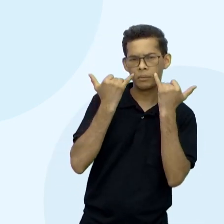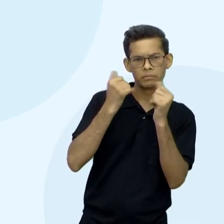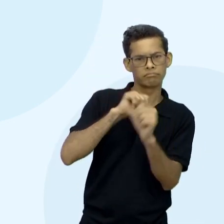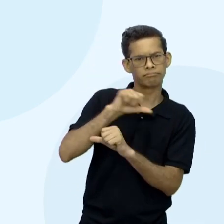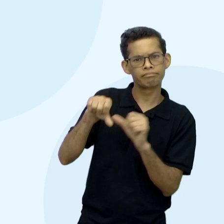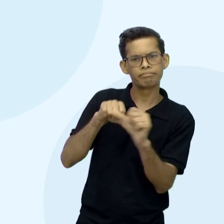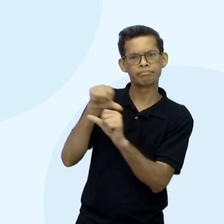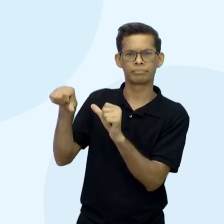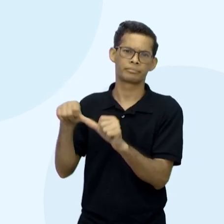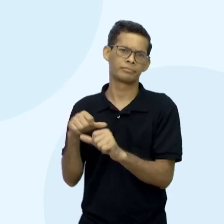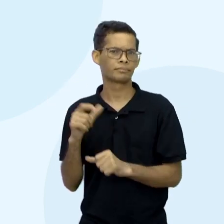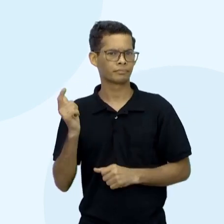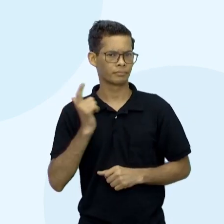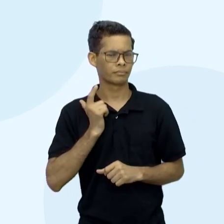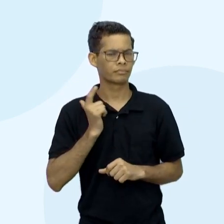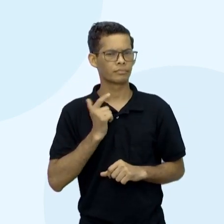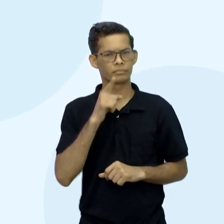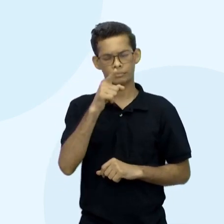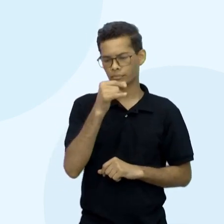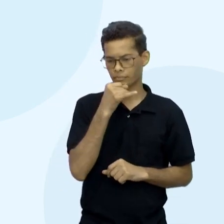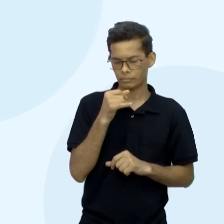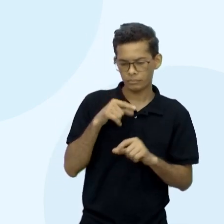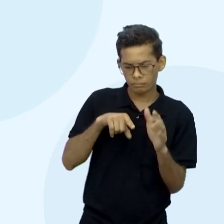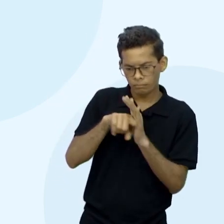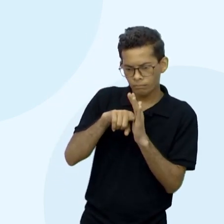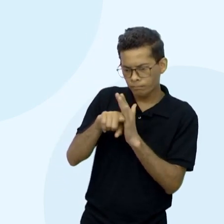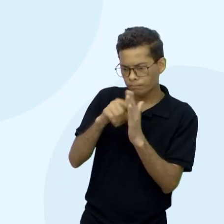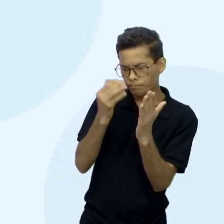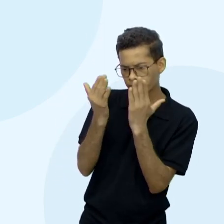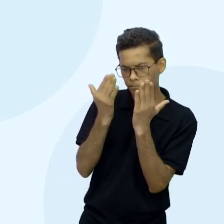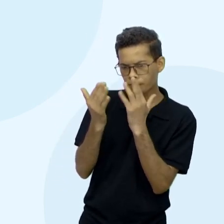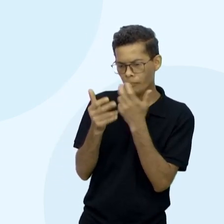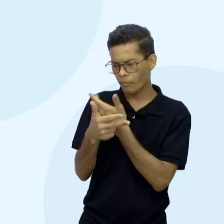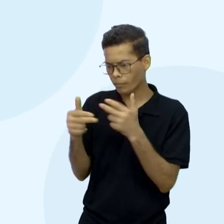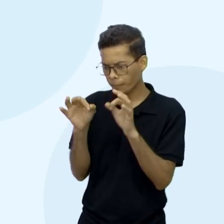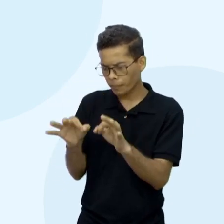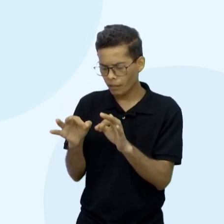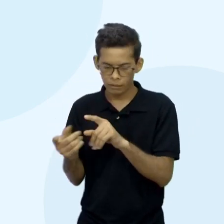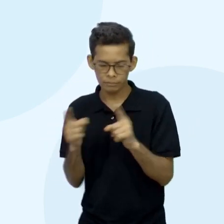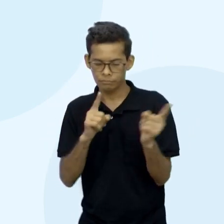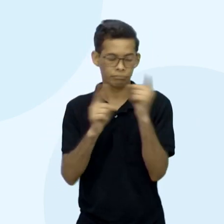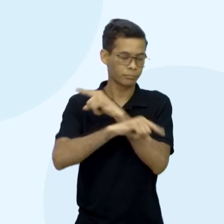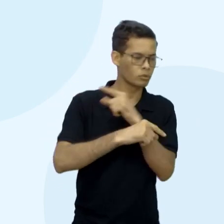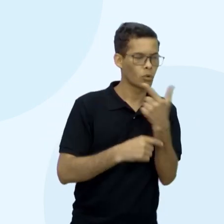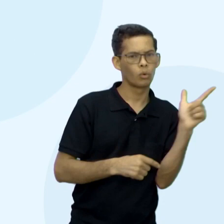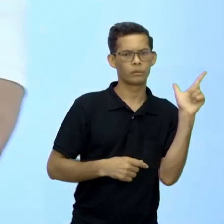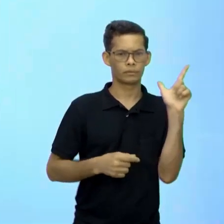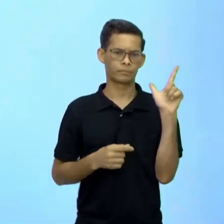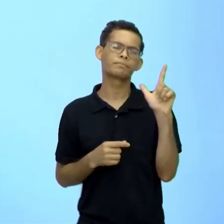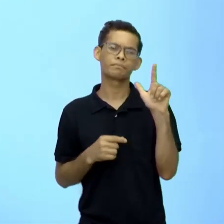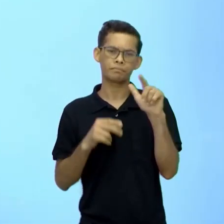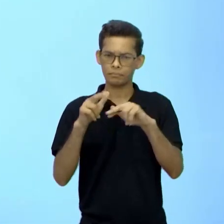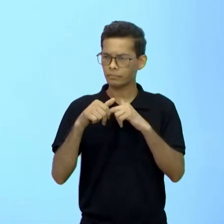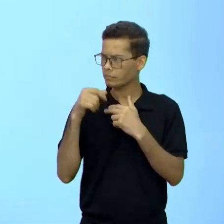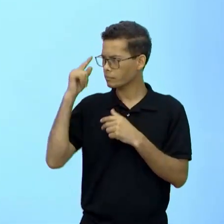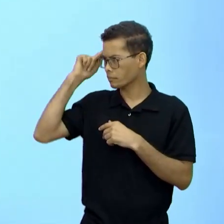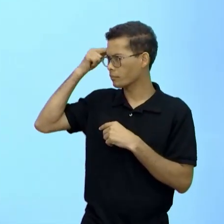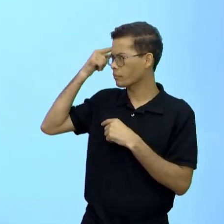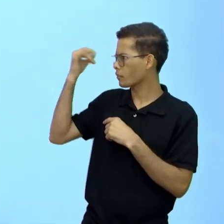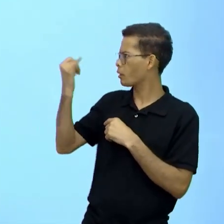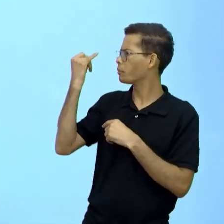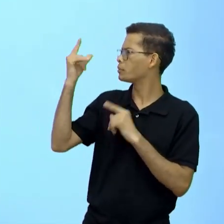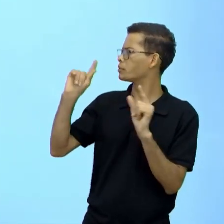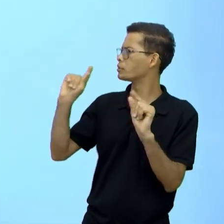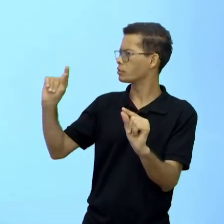e você tem imagem além daquilo que você não está analisando. E aí, por isso que é importante o que, Gimbalina? É importante